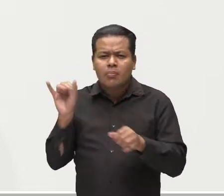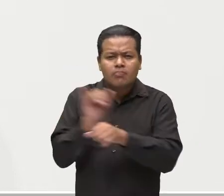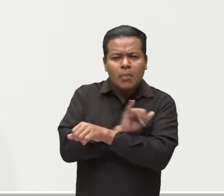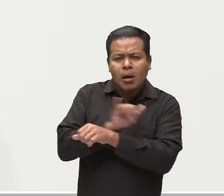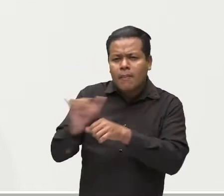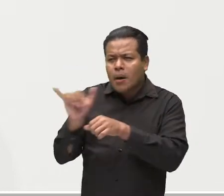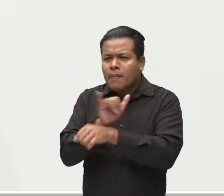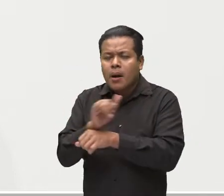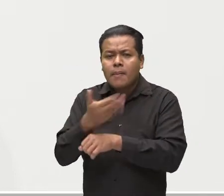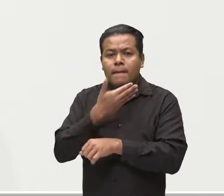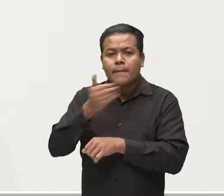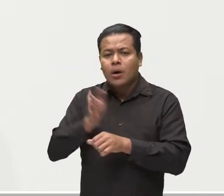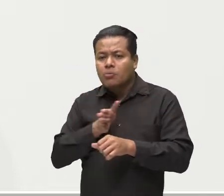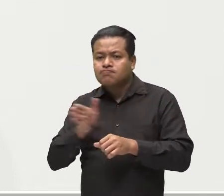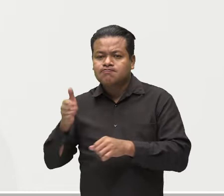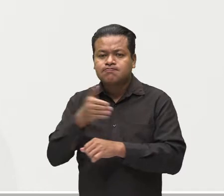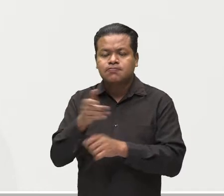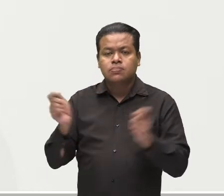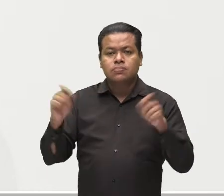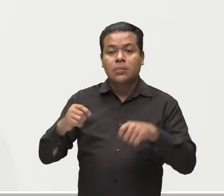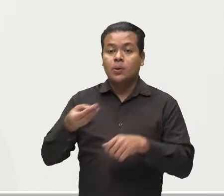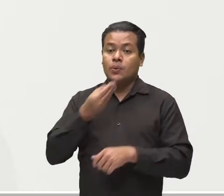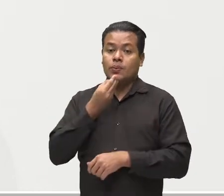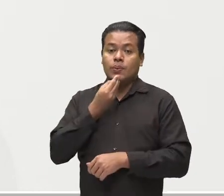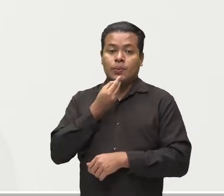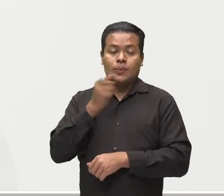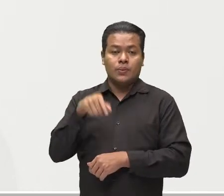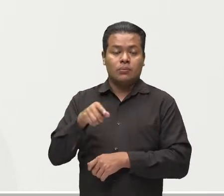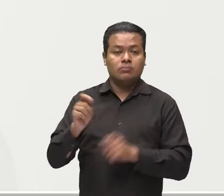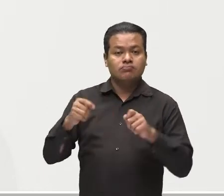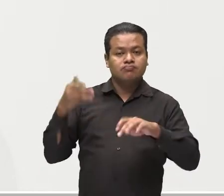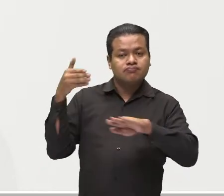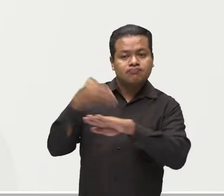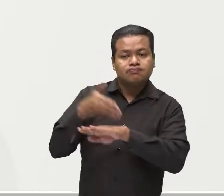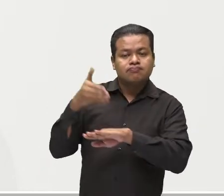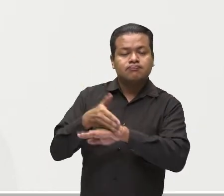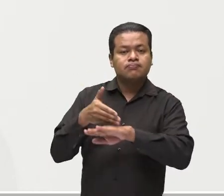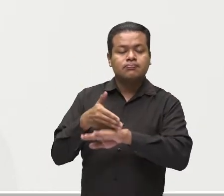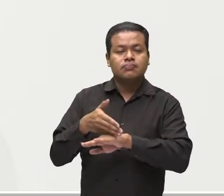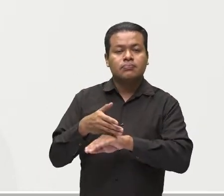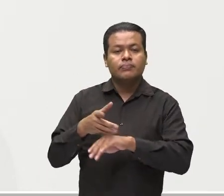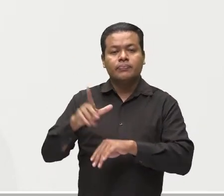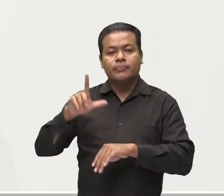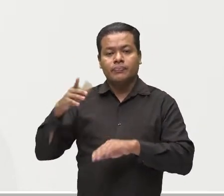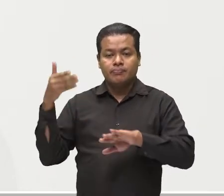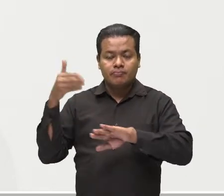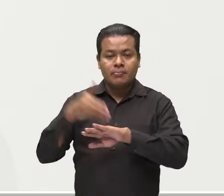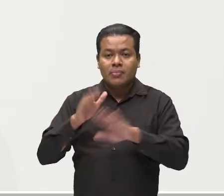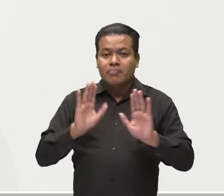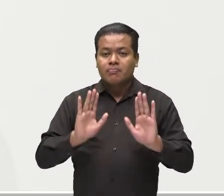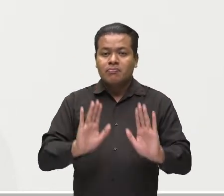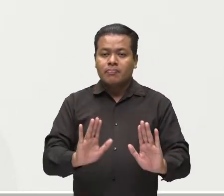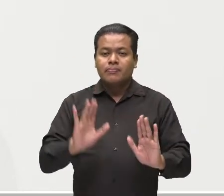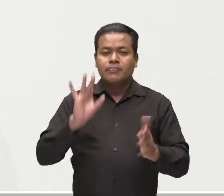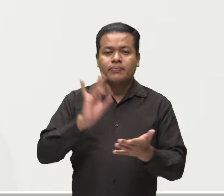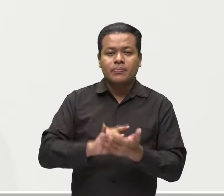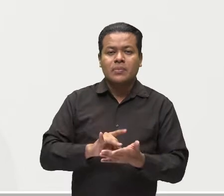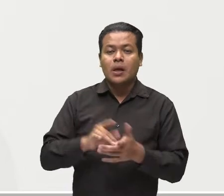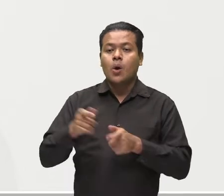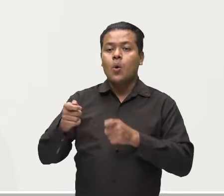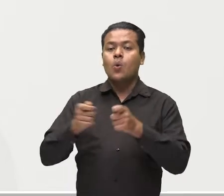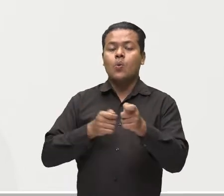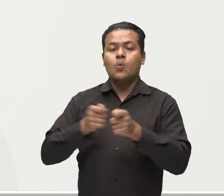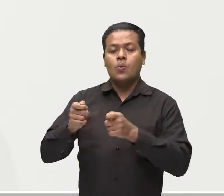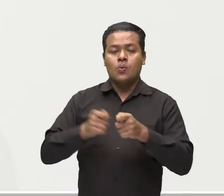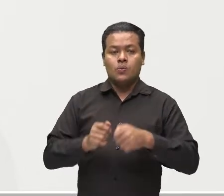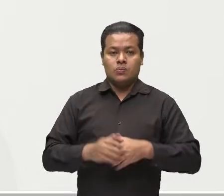do mar Mediterrâneo tem também toda uma possibilidade de acessar essas áreas e entrar. E isso tem sido muito controlado, né? Na